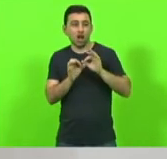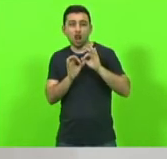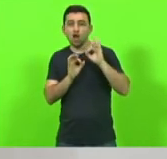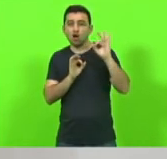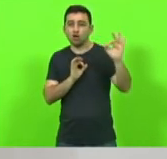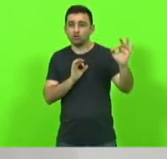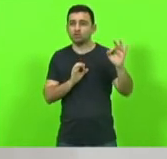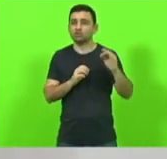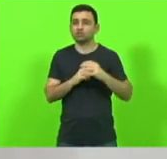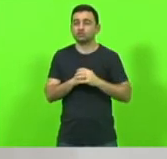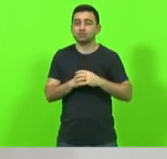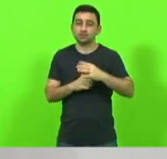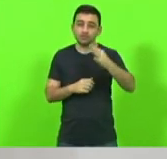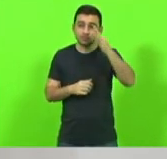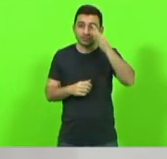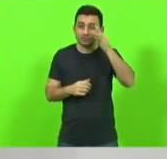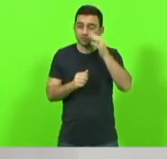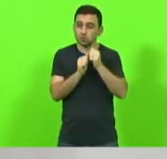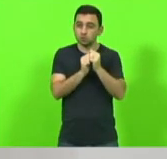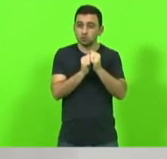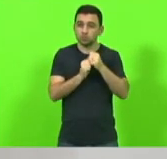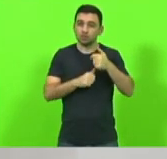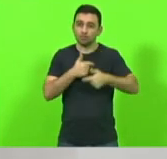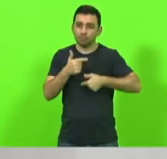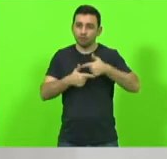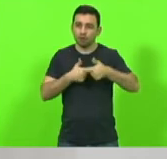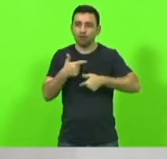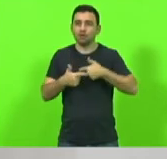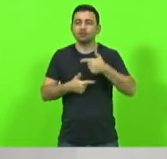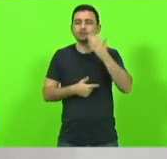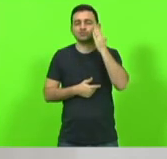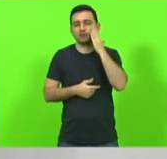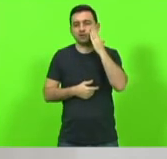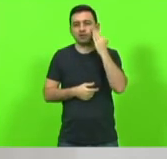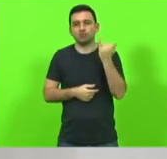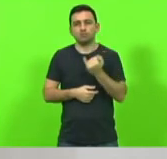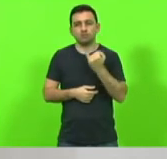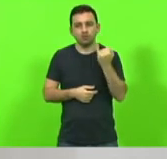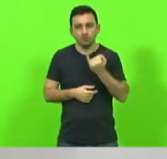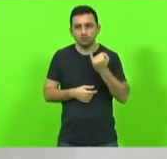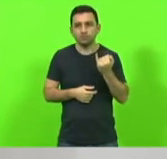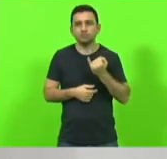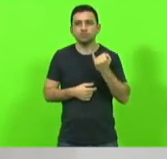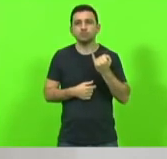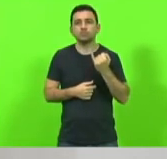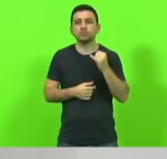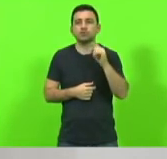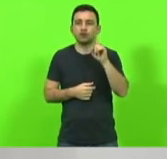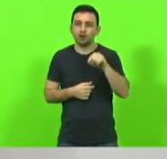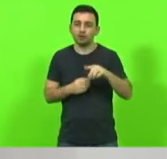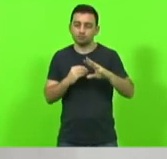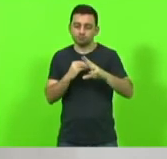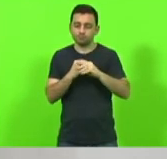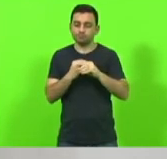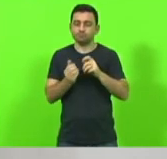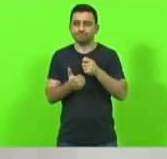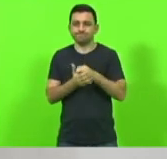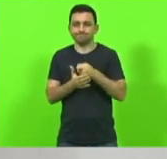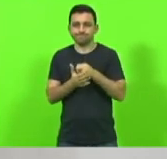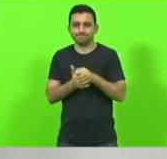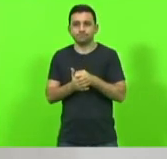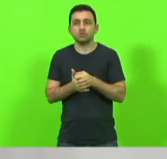quem acompanha esse trabalho, sabe a importância que tem da emenda impositiva, de